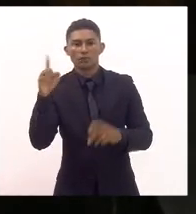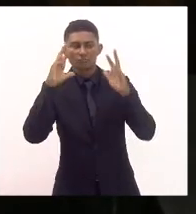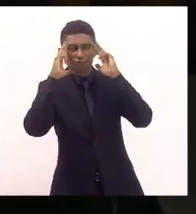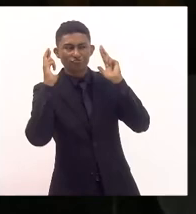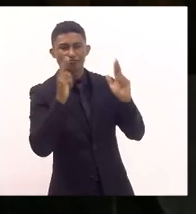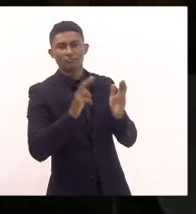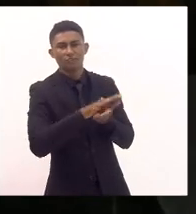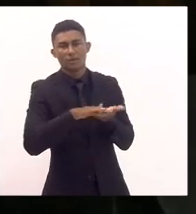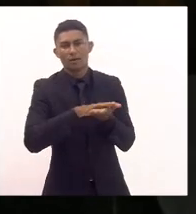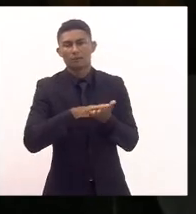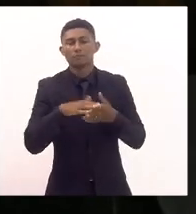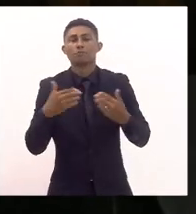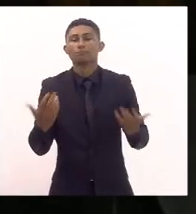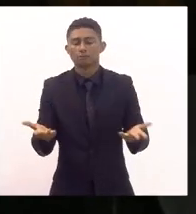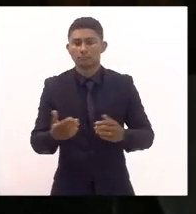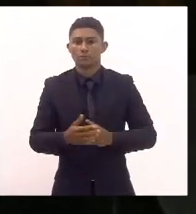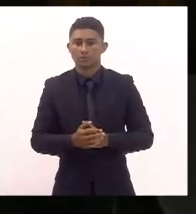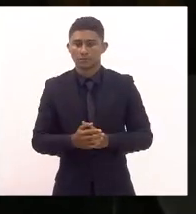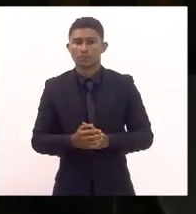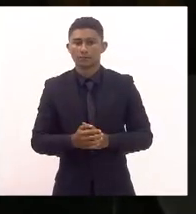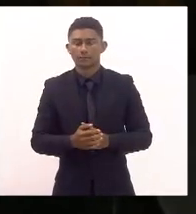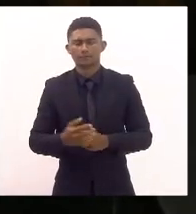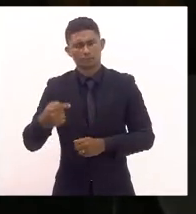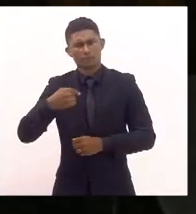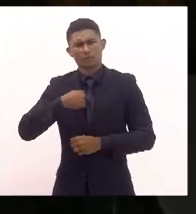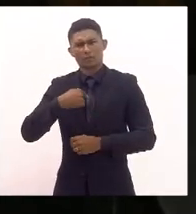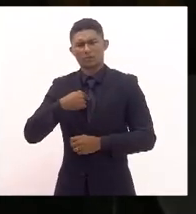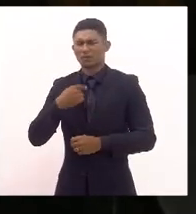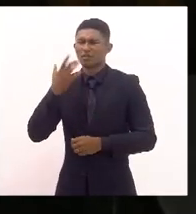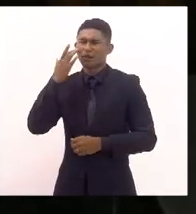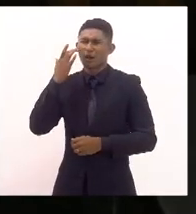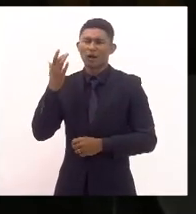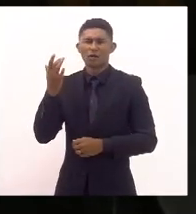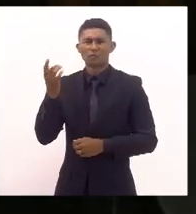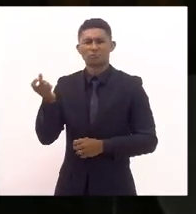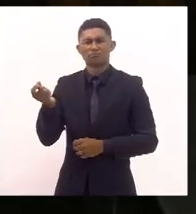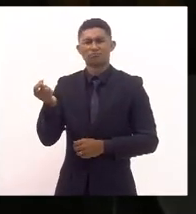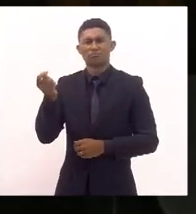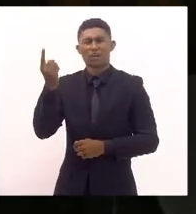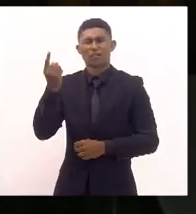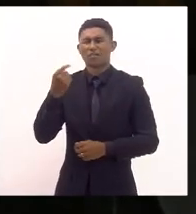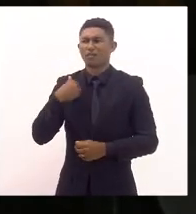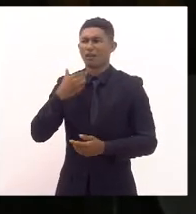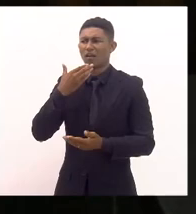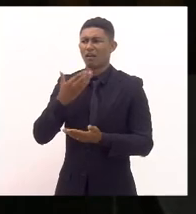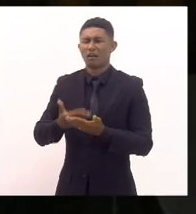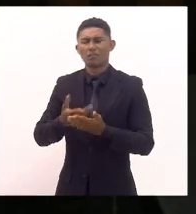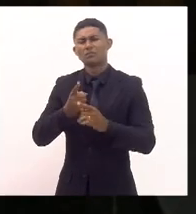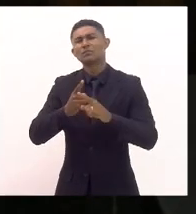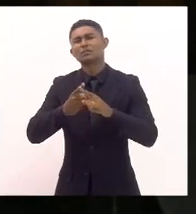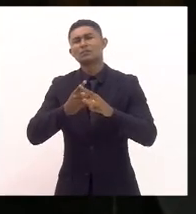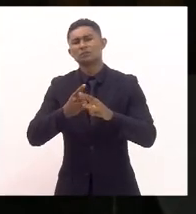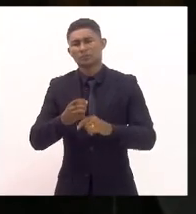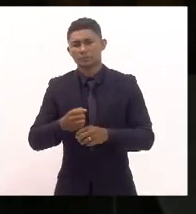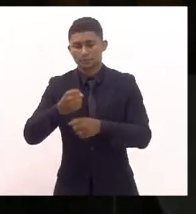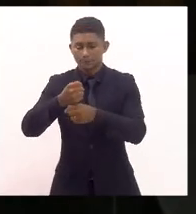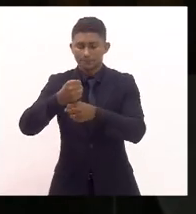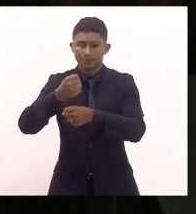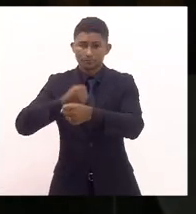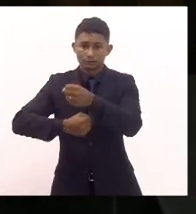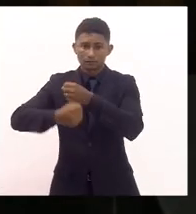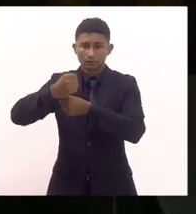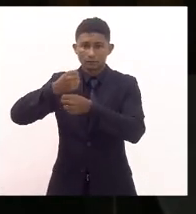causa é muito estranhesa eu fico perplexo com isso aqui aqui no ano